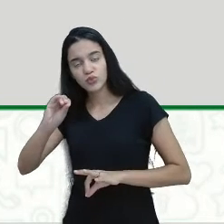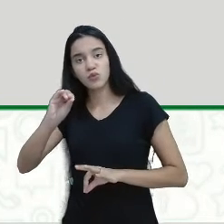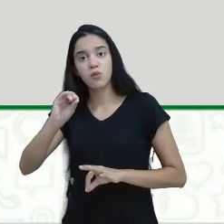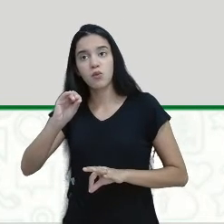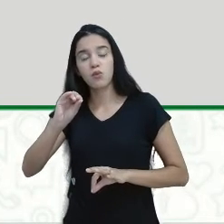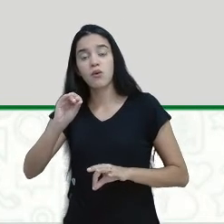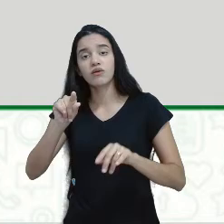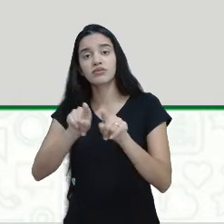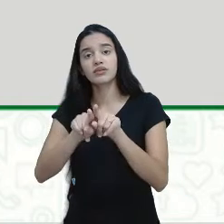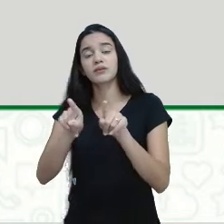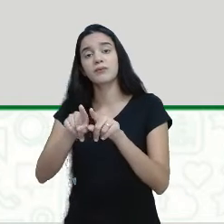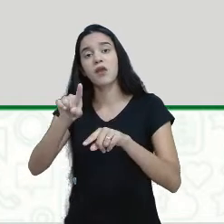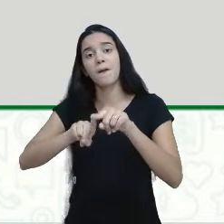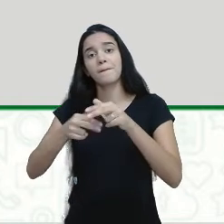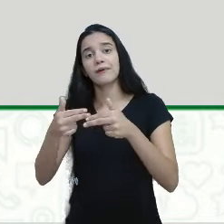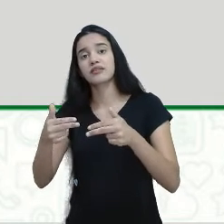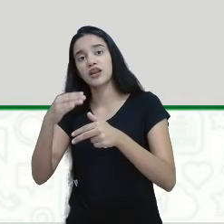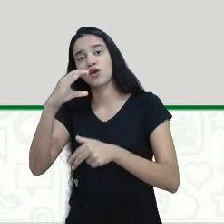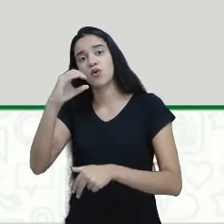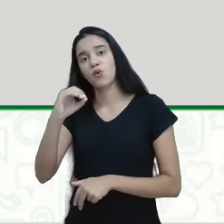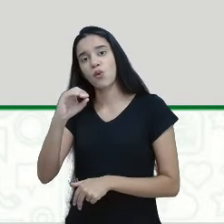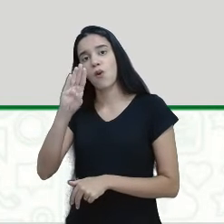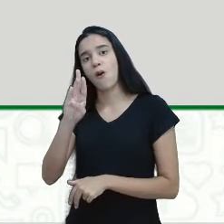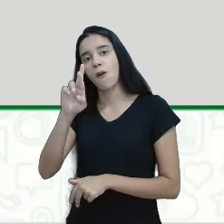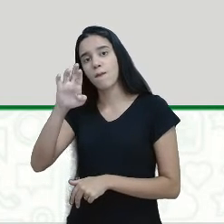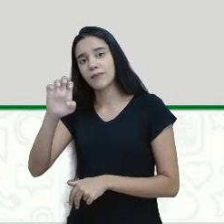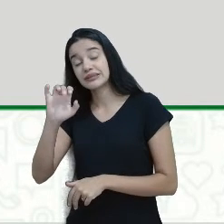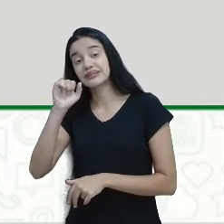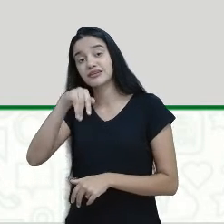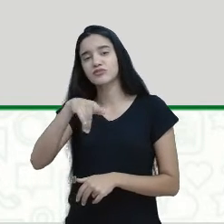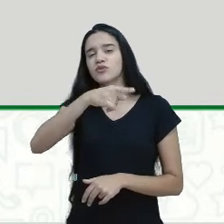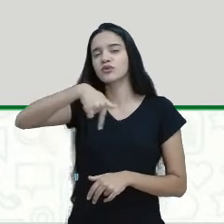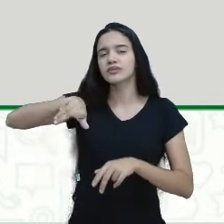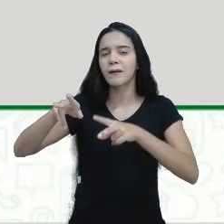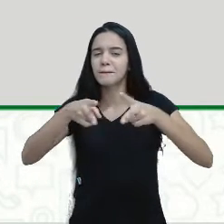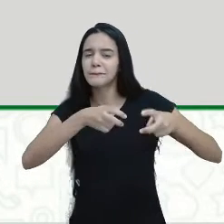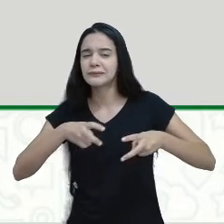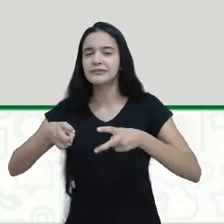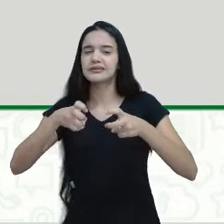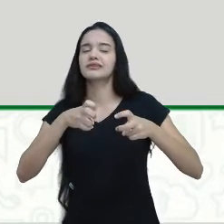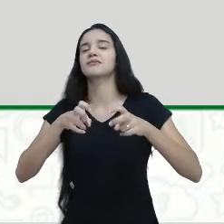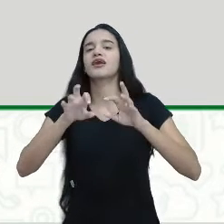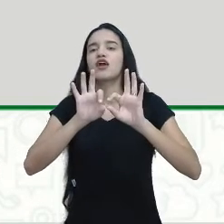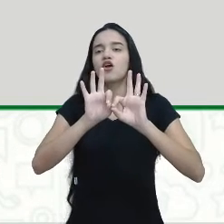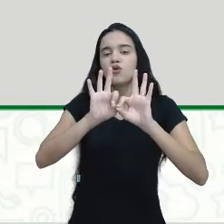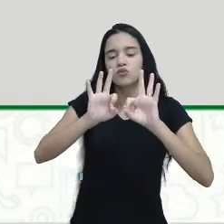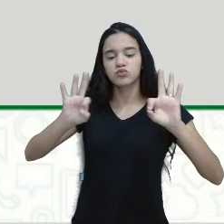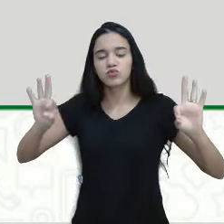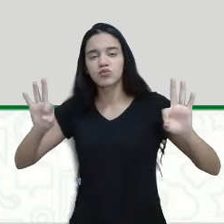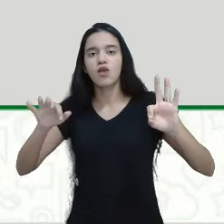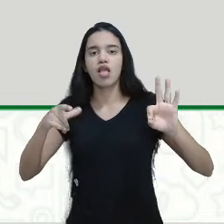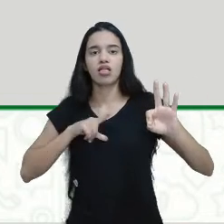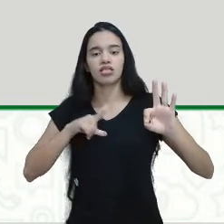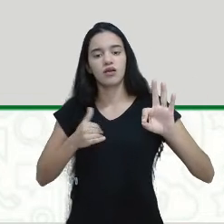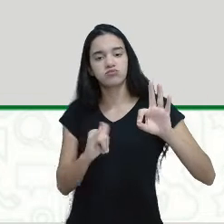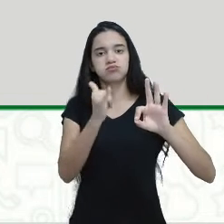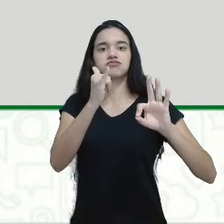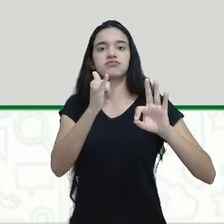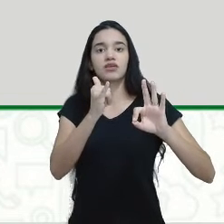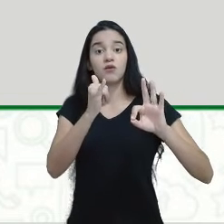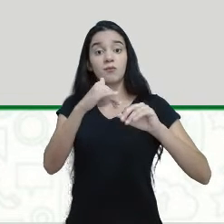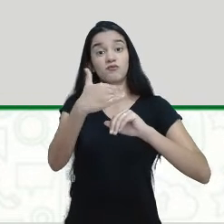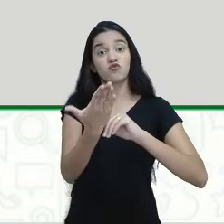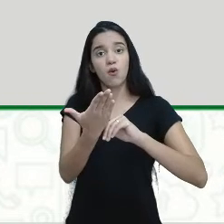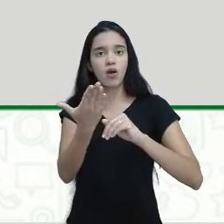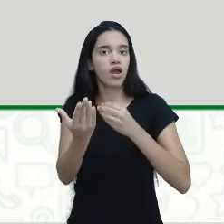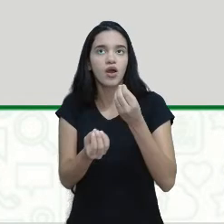o cobre. Então, normalmente, se vocês observarem, os fios elétricos que conduzem a eletricidade, por fora